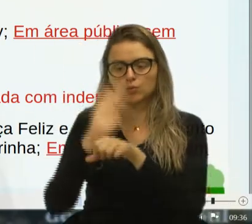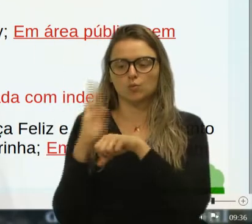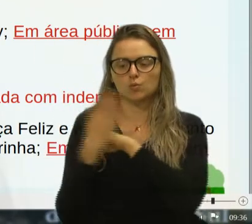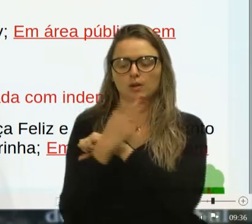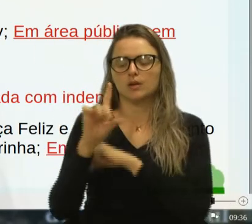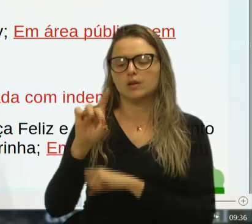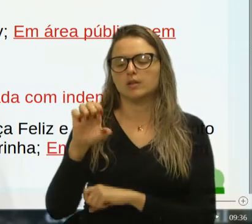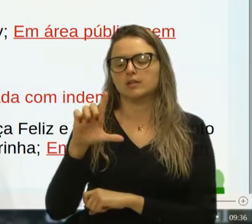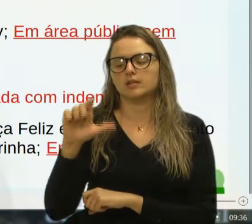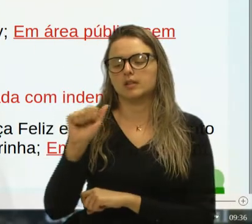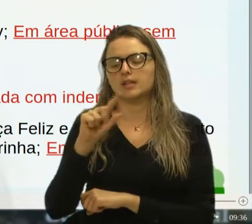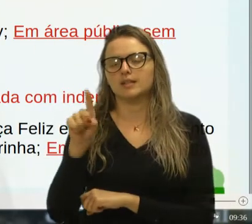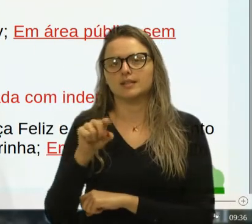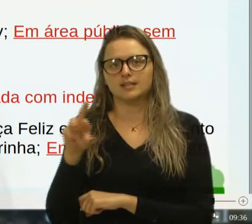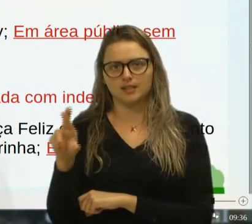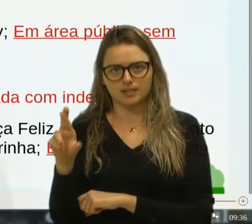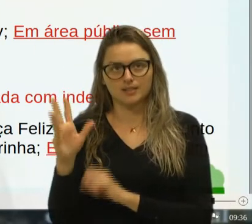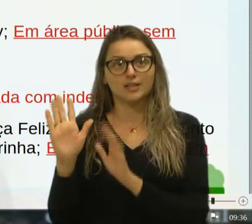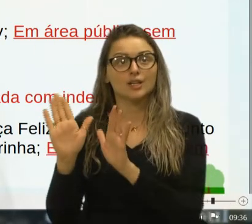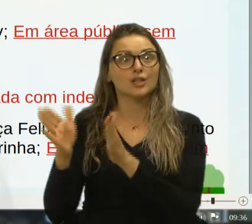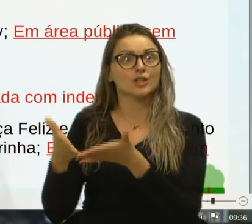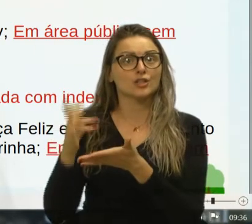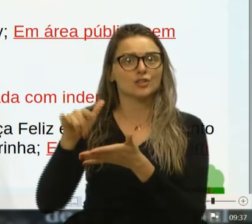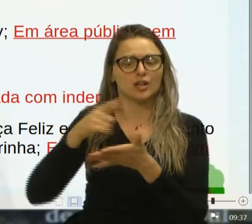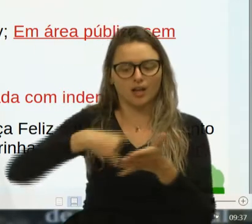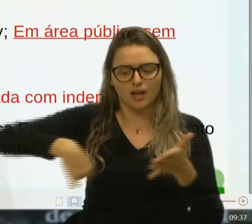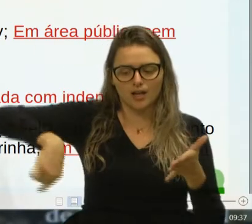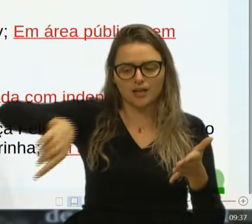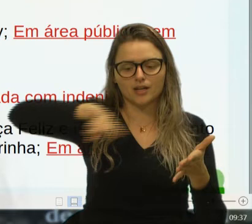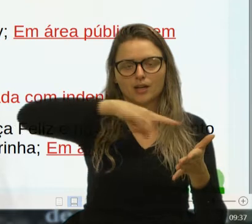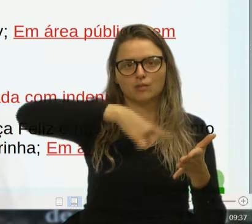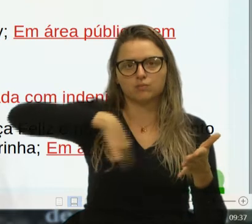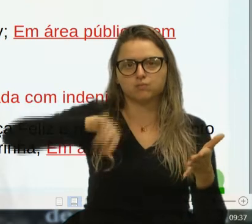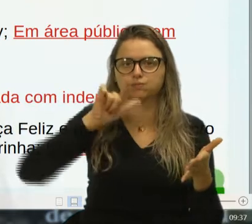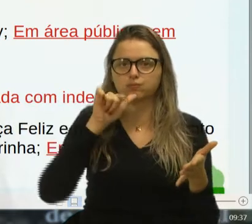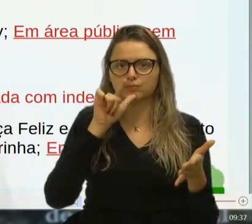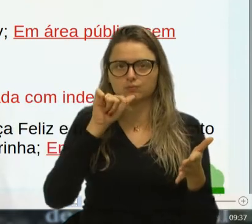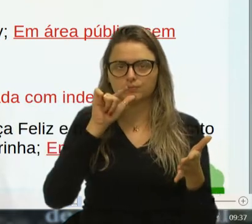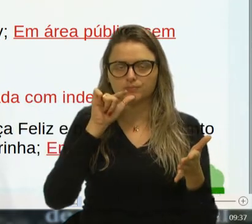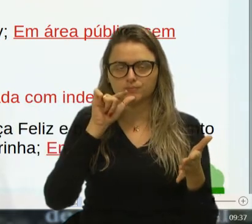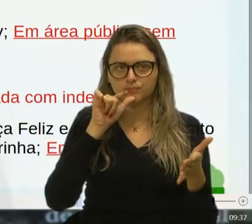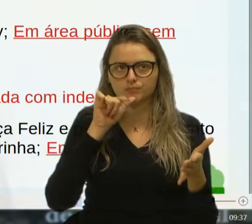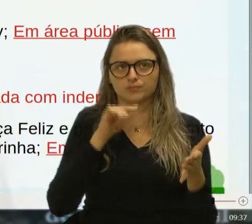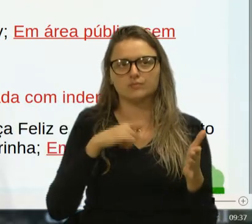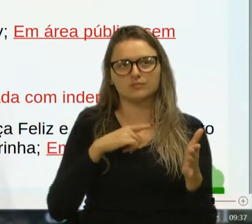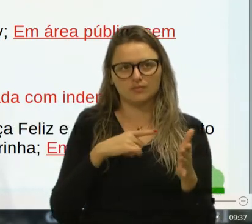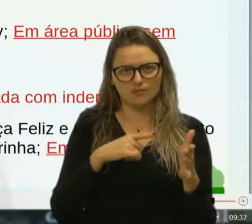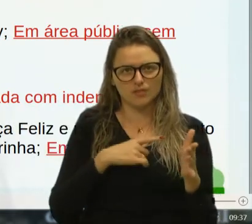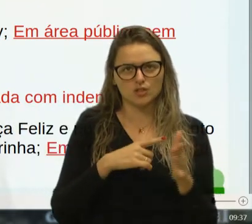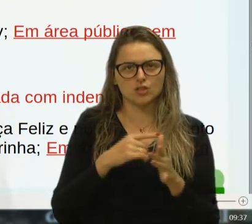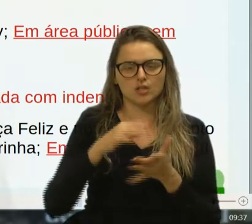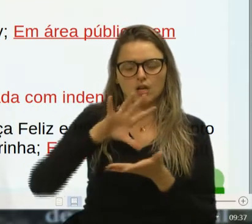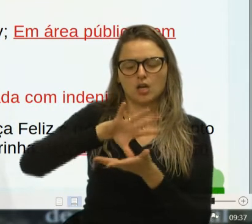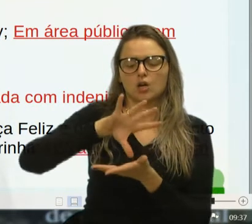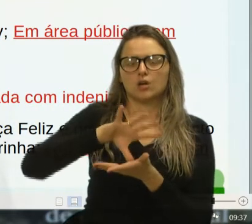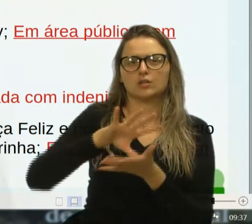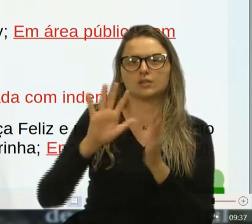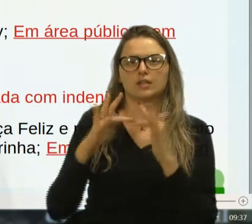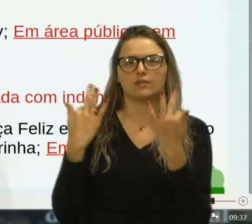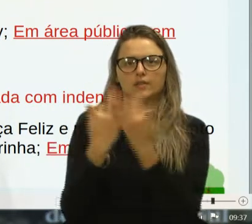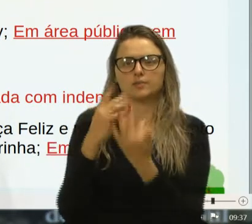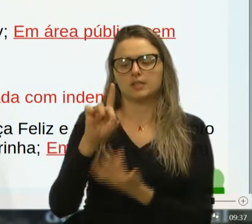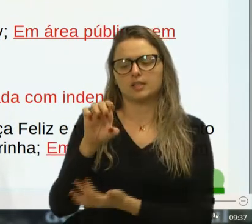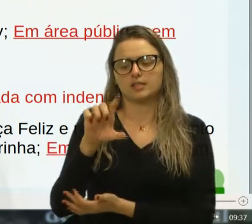Láser, que já era um açude ali, né, vereador Cassina, o açude que é mais antigo, tinha uma sede campestre da família de Láser,